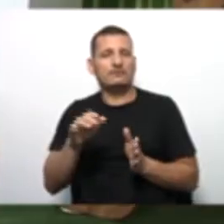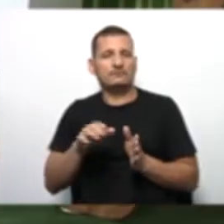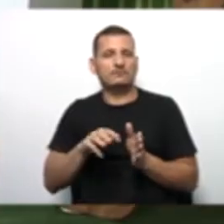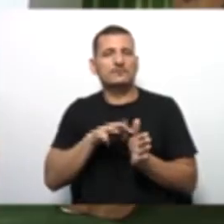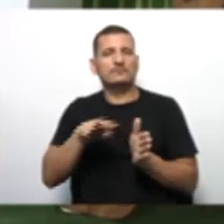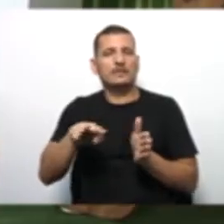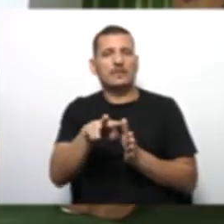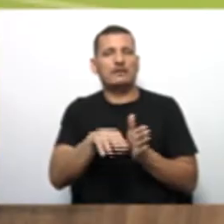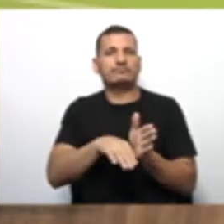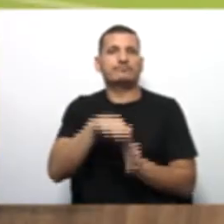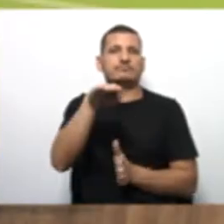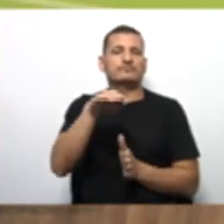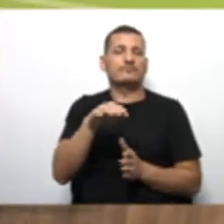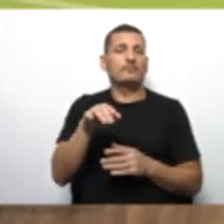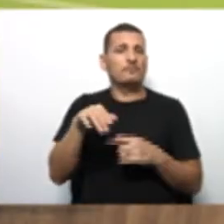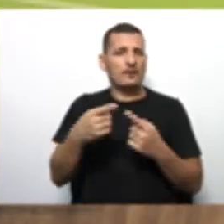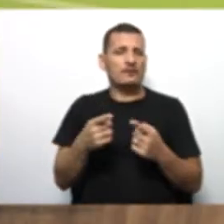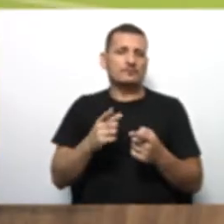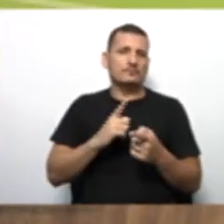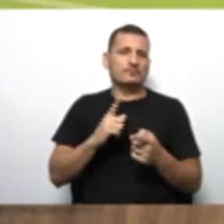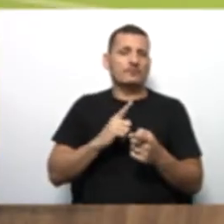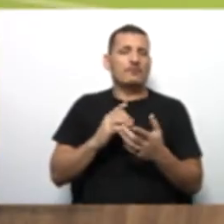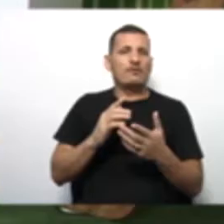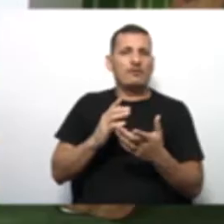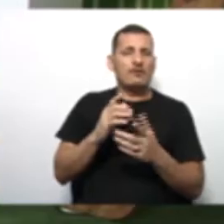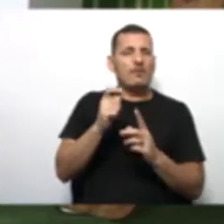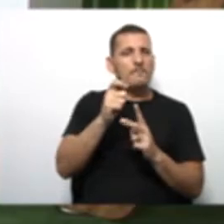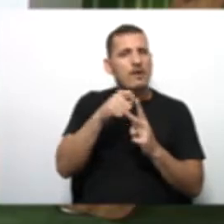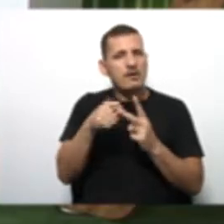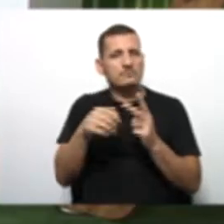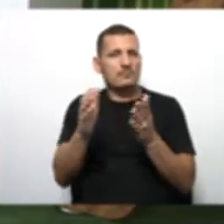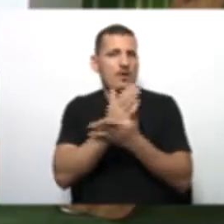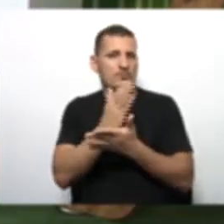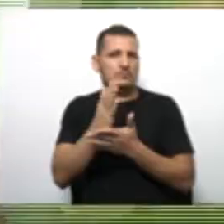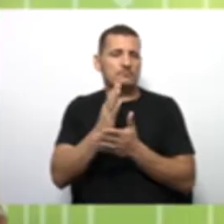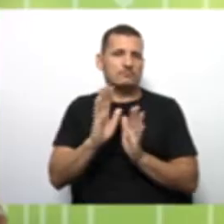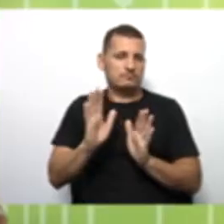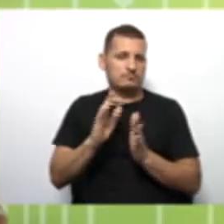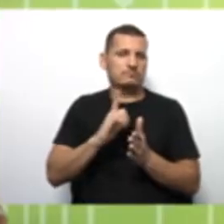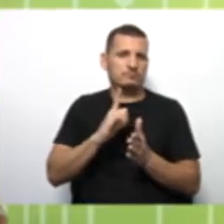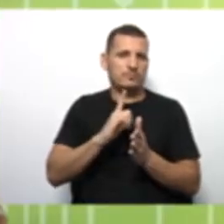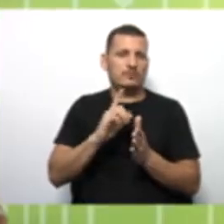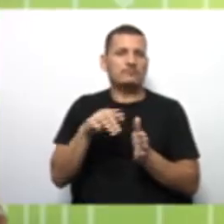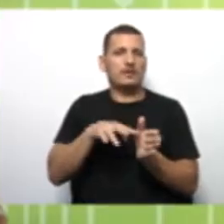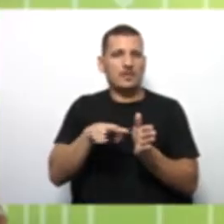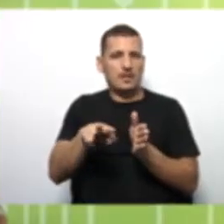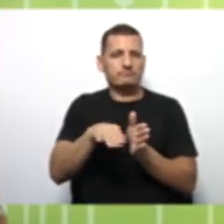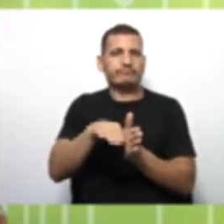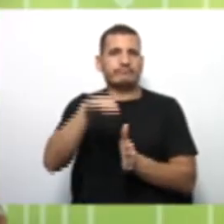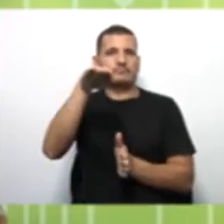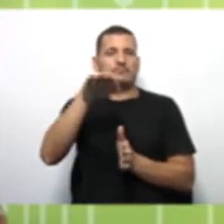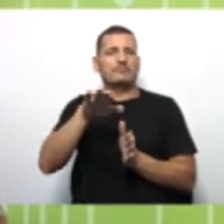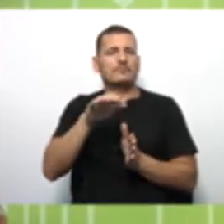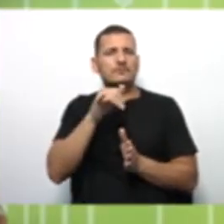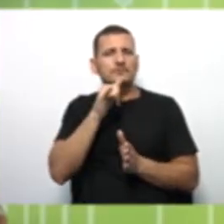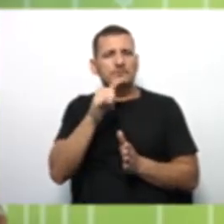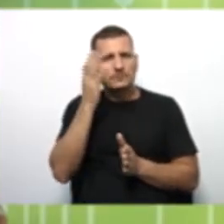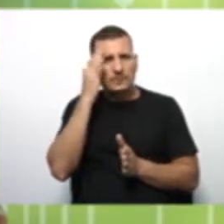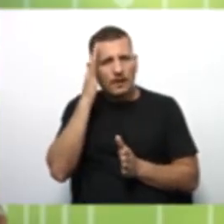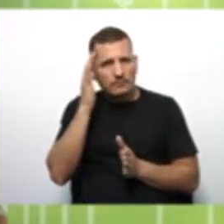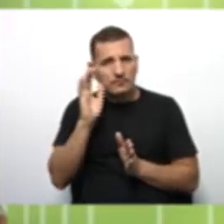em certos períodos, né? Não todo ano. Isso. Mas se a gente sabe que pode acontecer, a gente tem